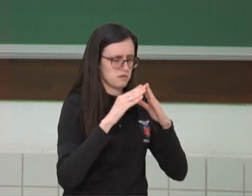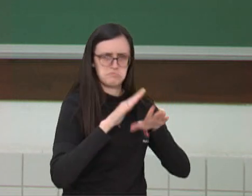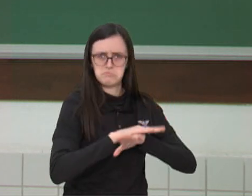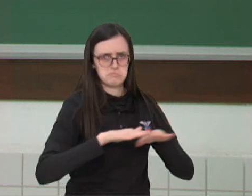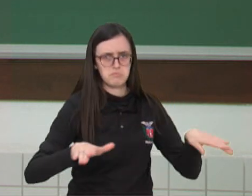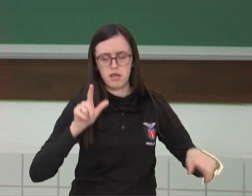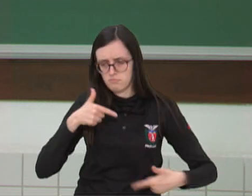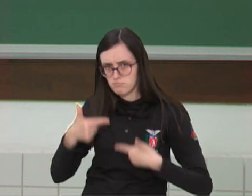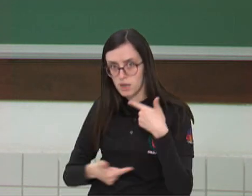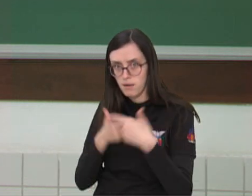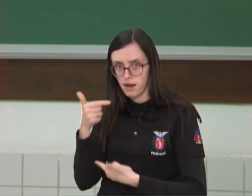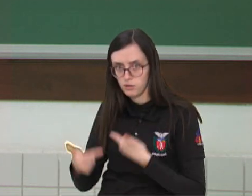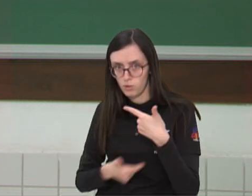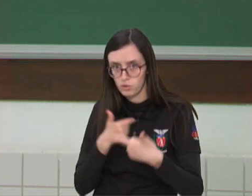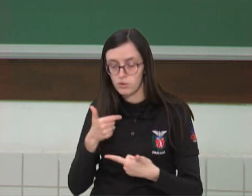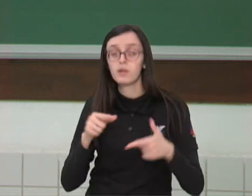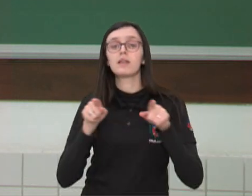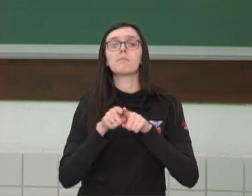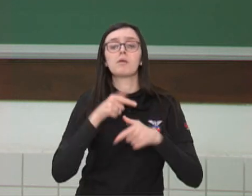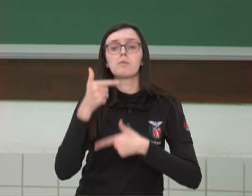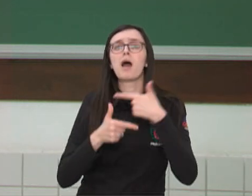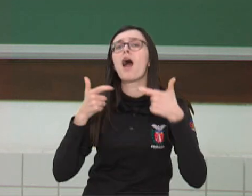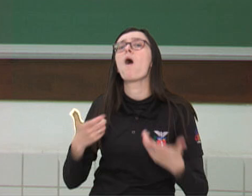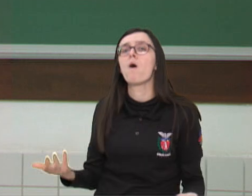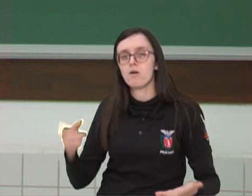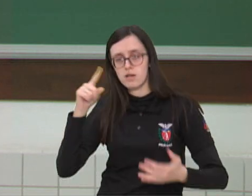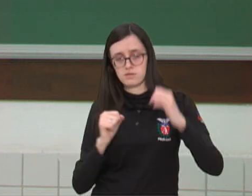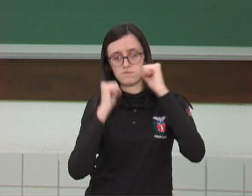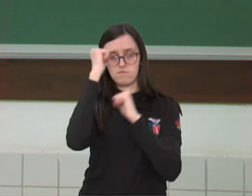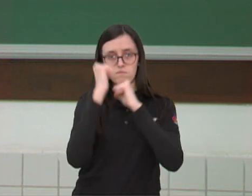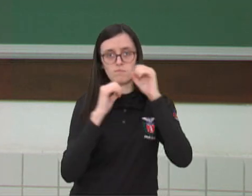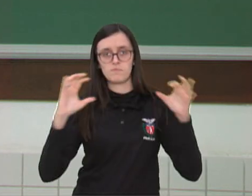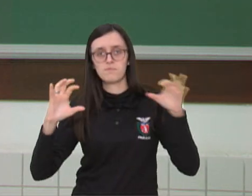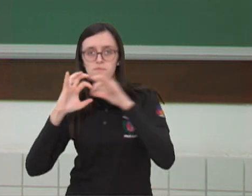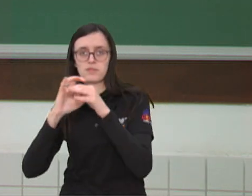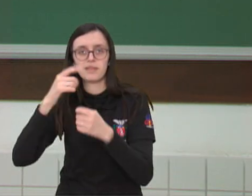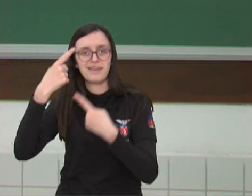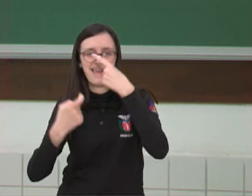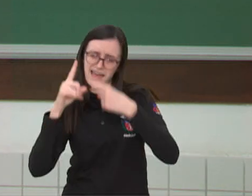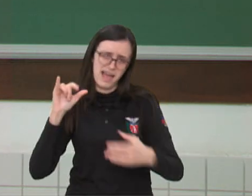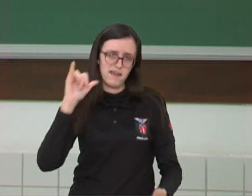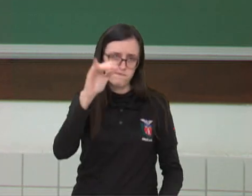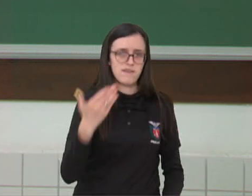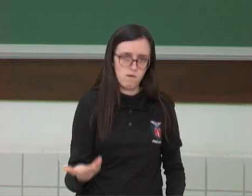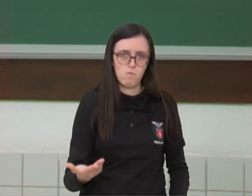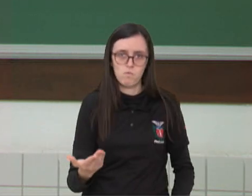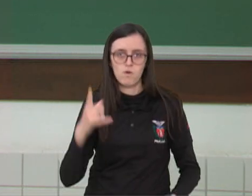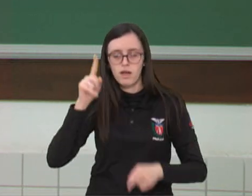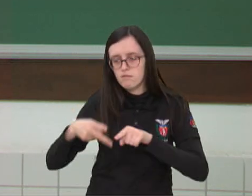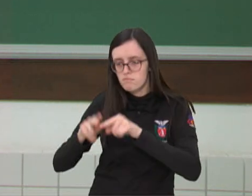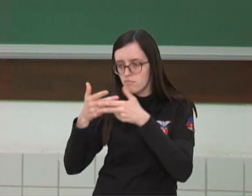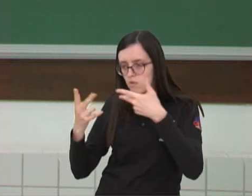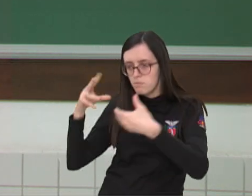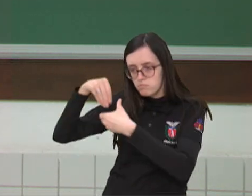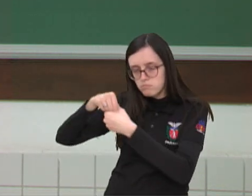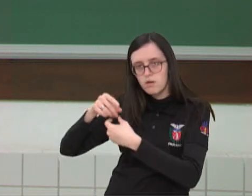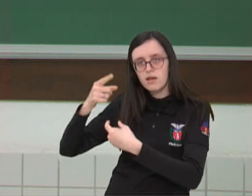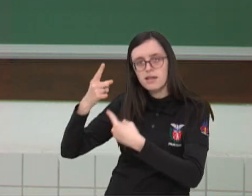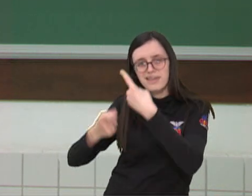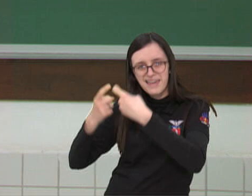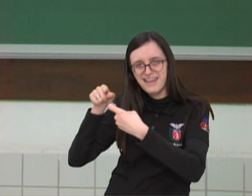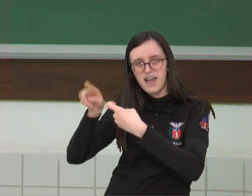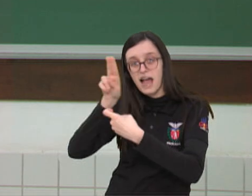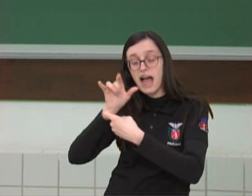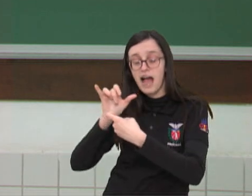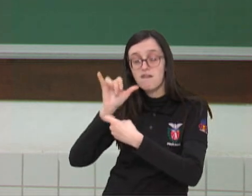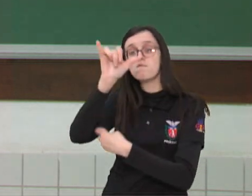uma trabalhadora. E numa indústria ligada à guerra, produzindo peças de avião num contexto de